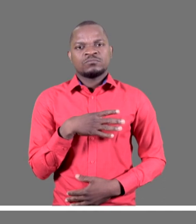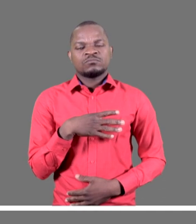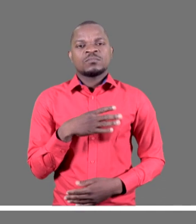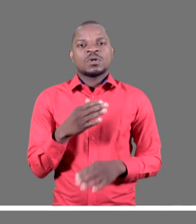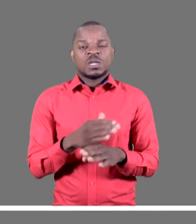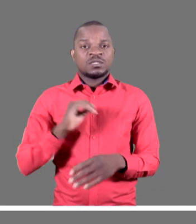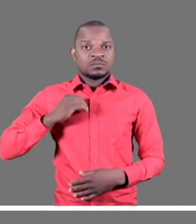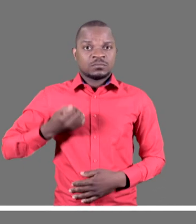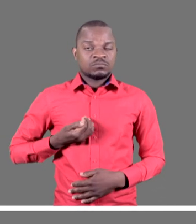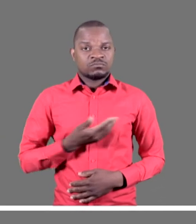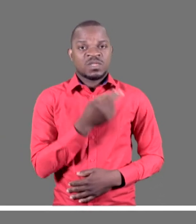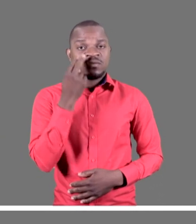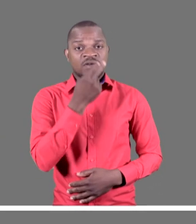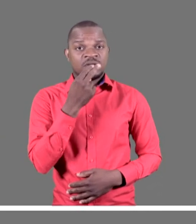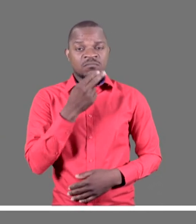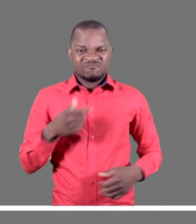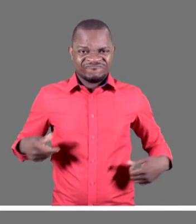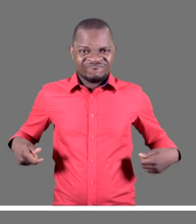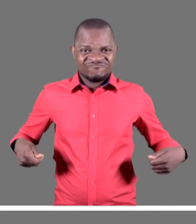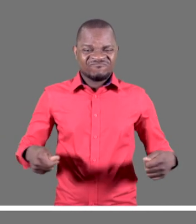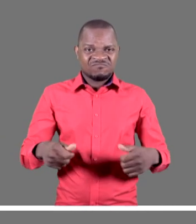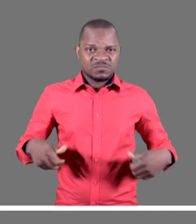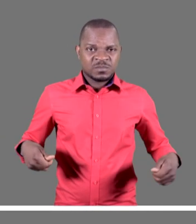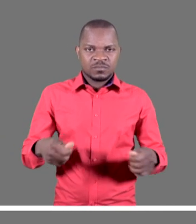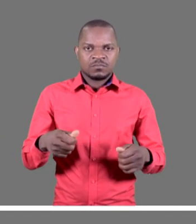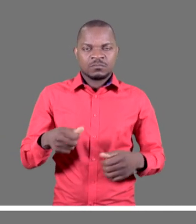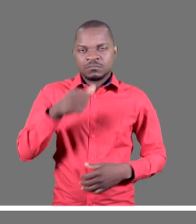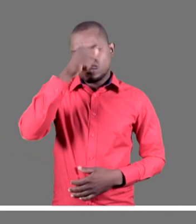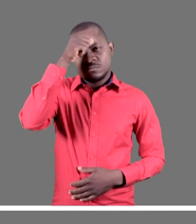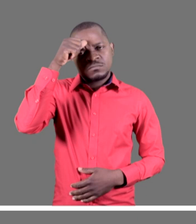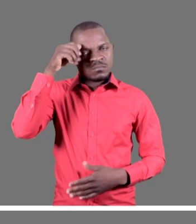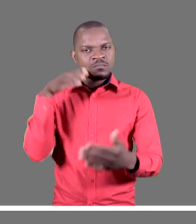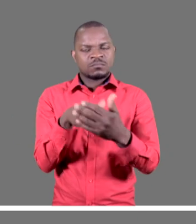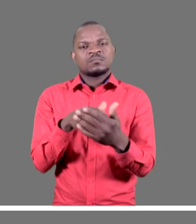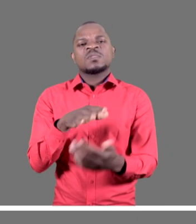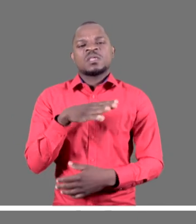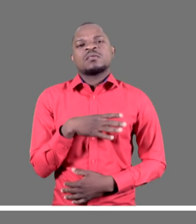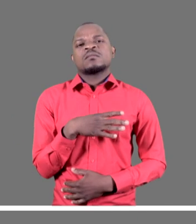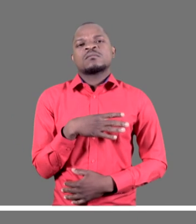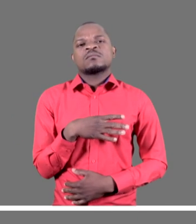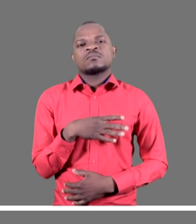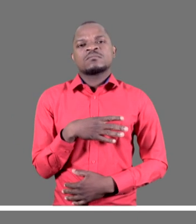dona Farida, por exemplo, subir para o outro pátio. Houve dificuldade.